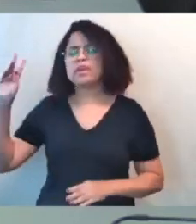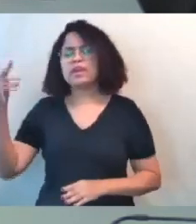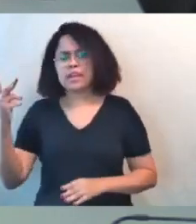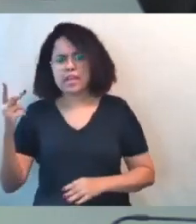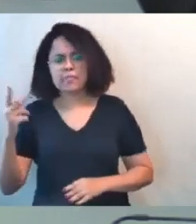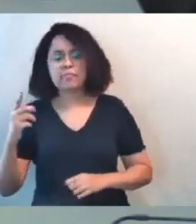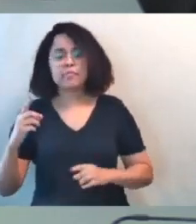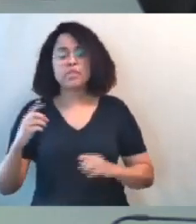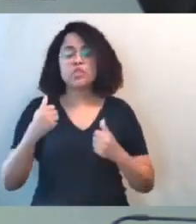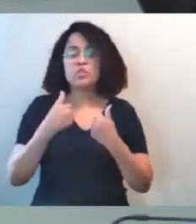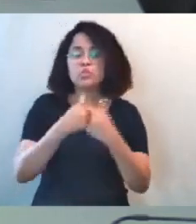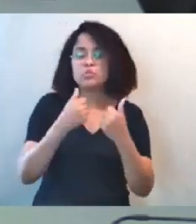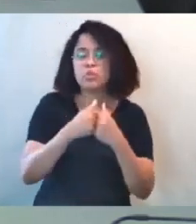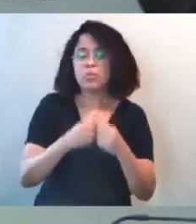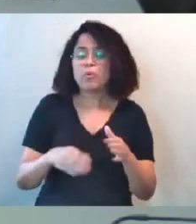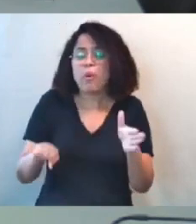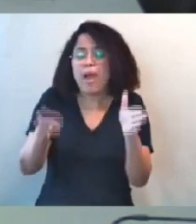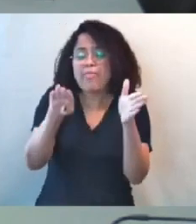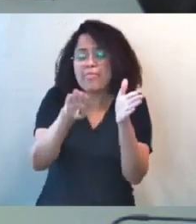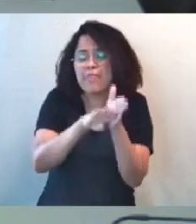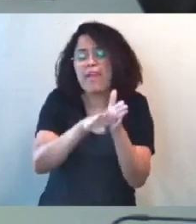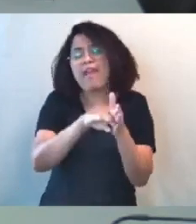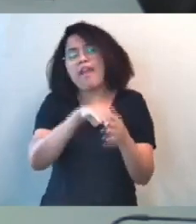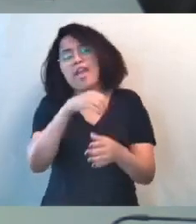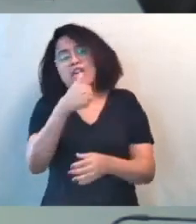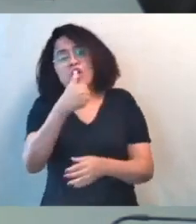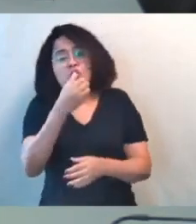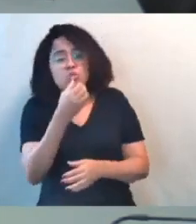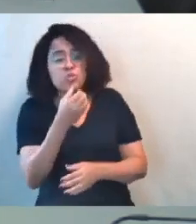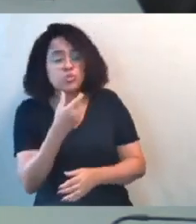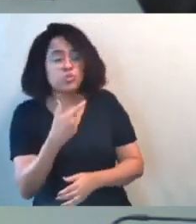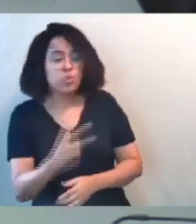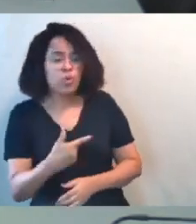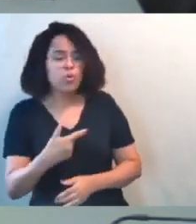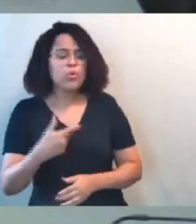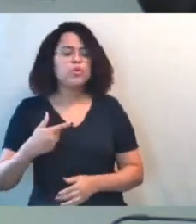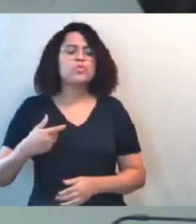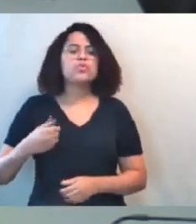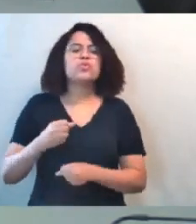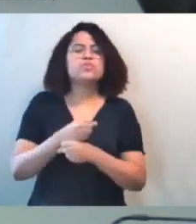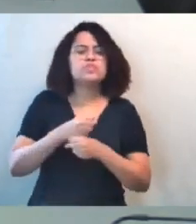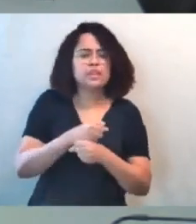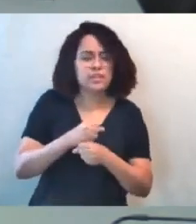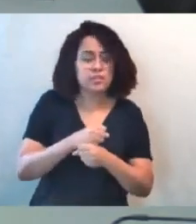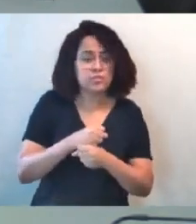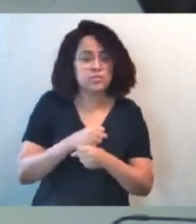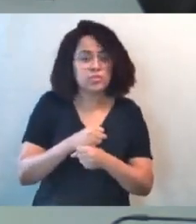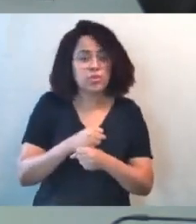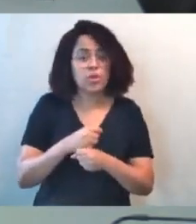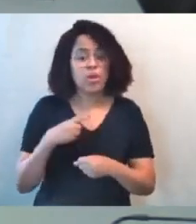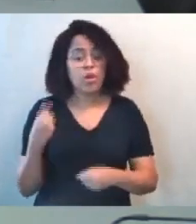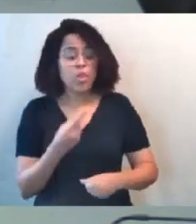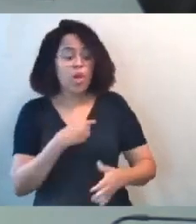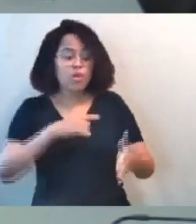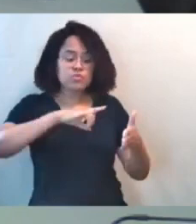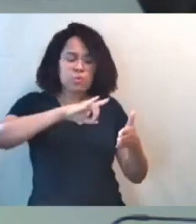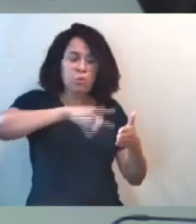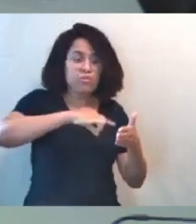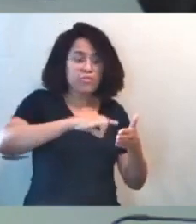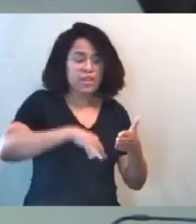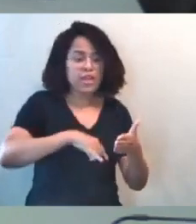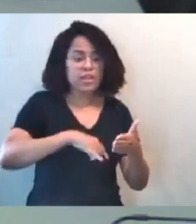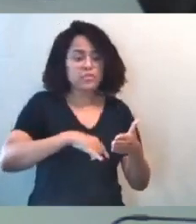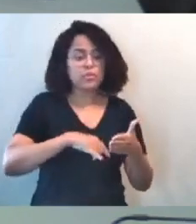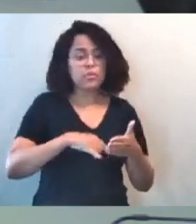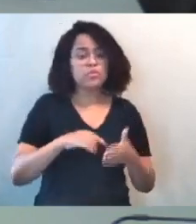até 12 anos. O nosso contrato só tem mais 4 anos. Estamos dando... Deixa eu